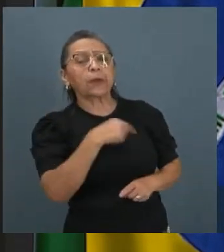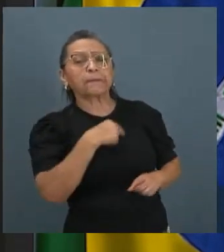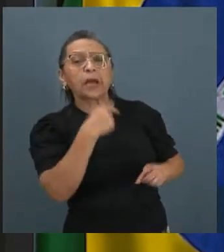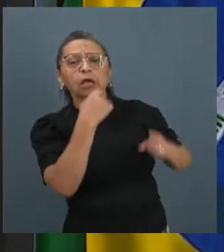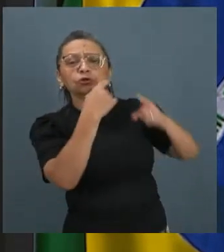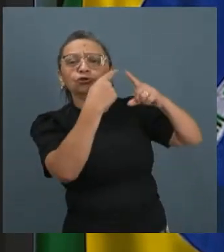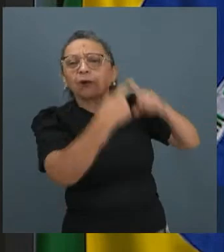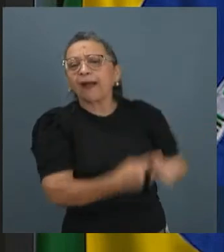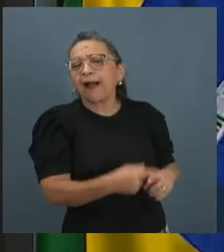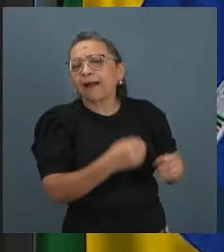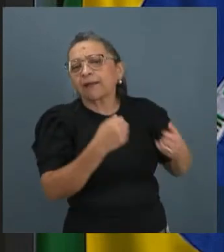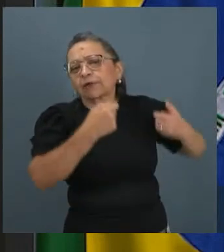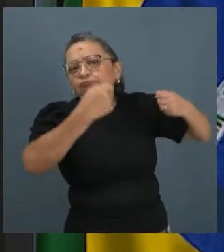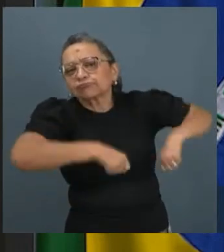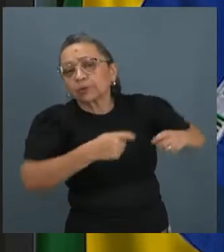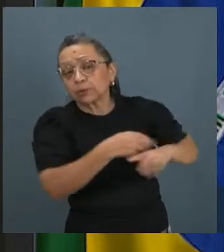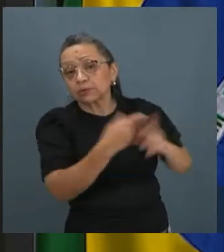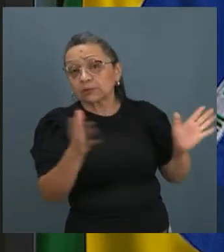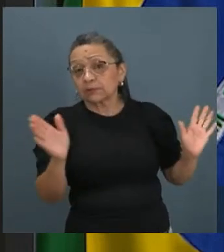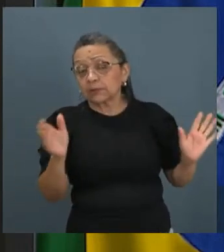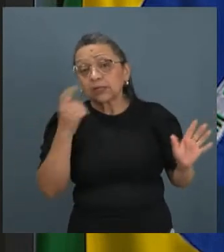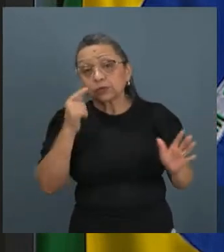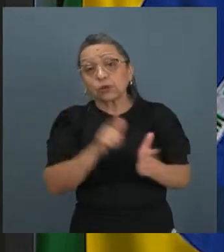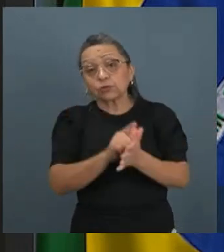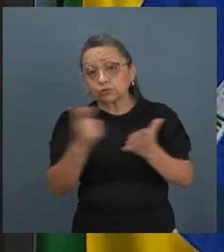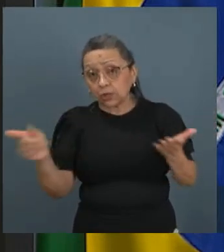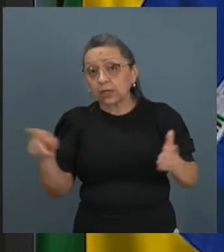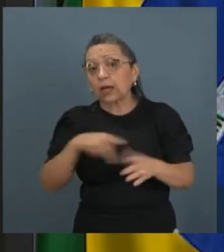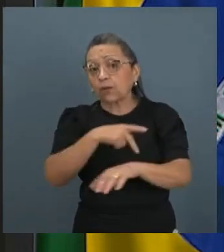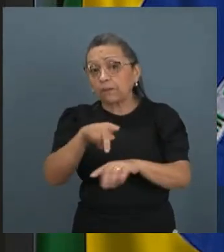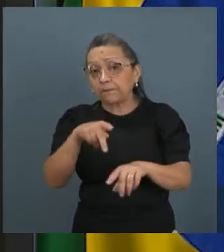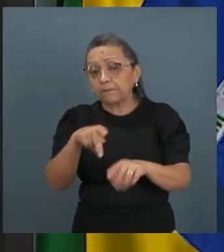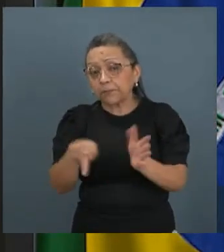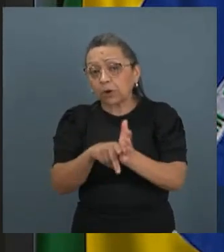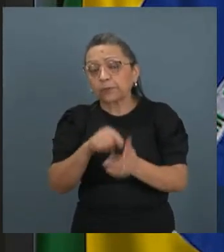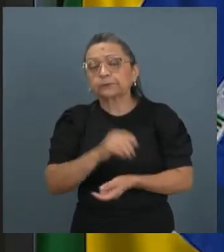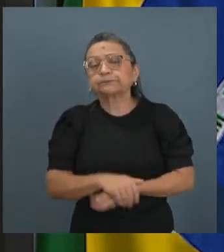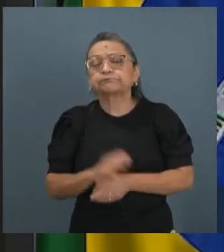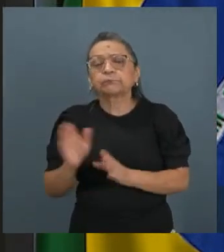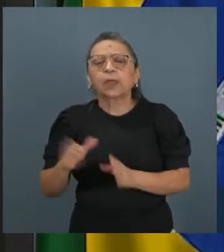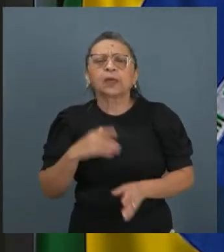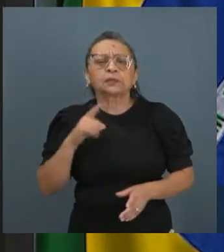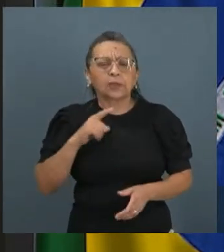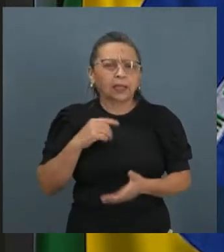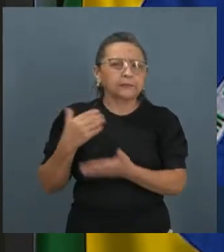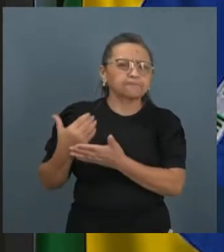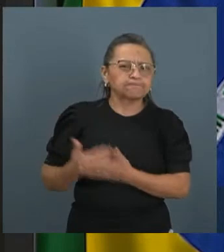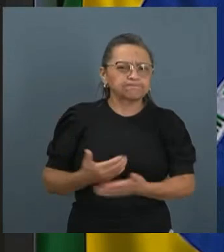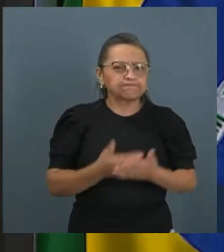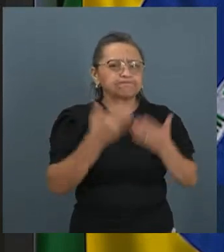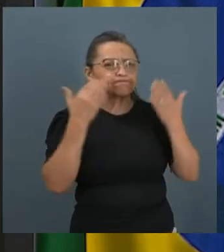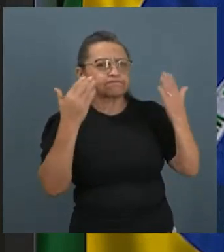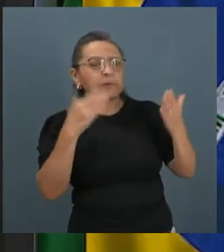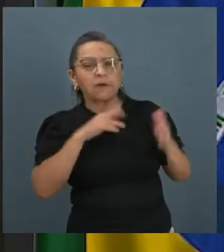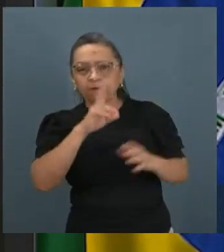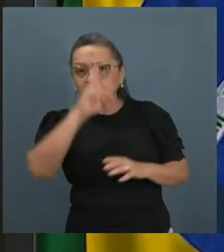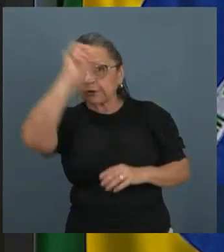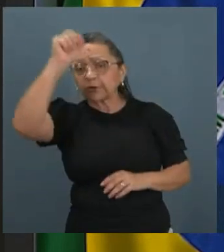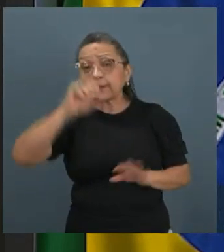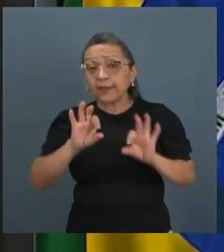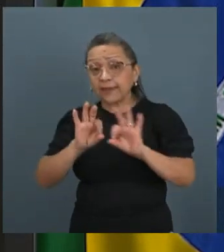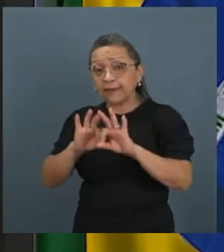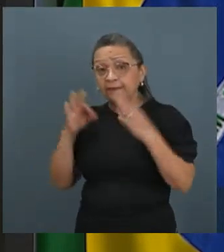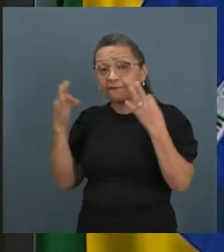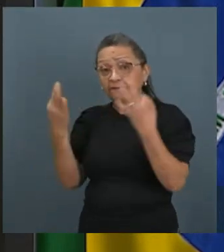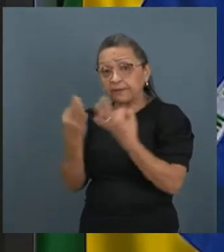para jogar. Dados do Convention Bureau de Las Vegas. Existem indícios muito fortes de que a família